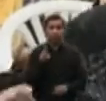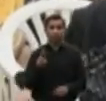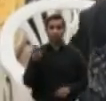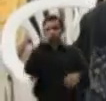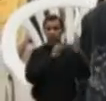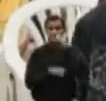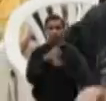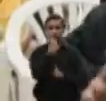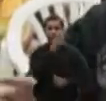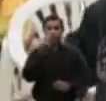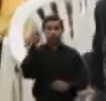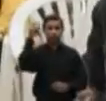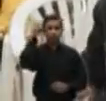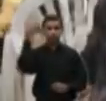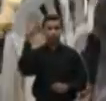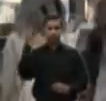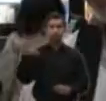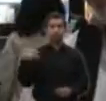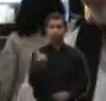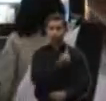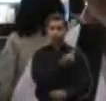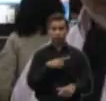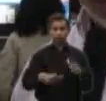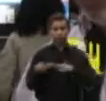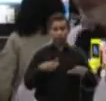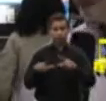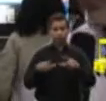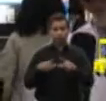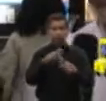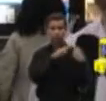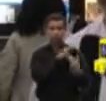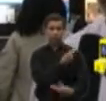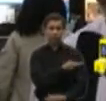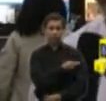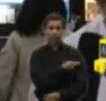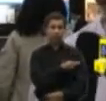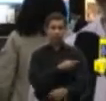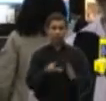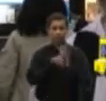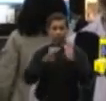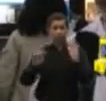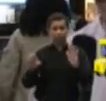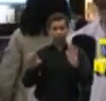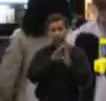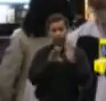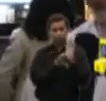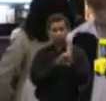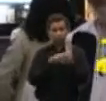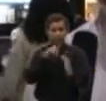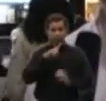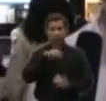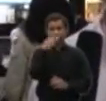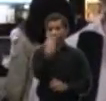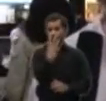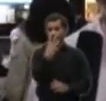outra função e aprendi com 15 dias. E nós trabalhamos respeitando a lei de cotas, né? Trabalhamos com 3 deficientes, que